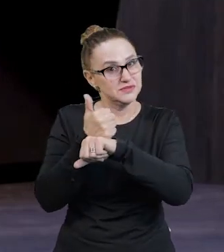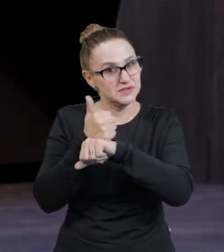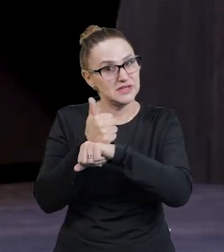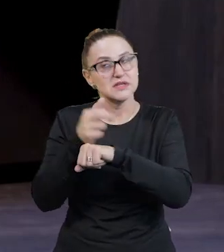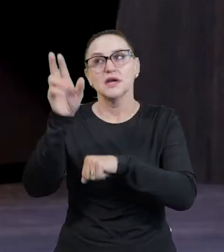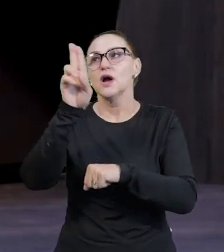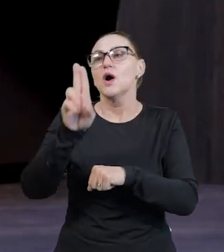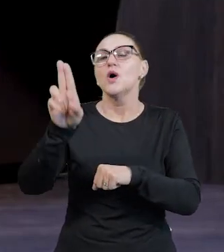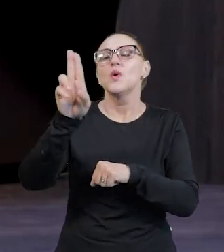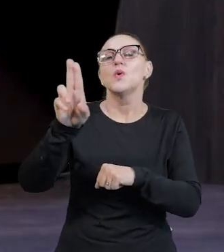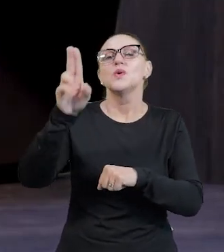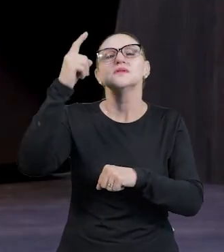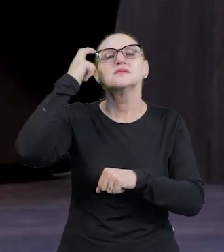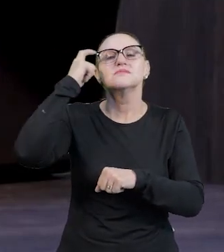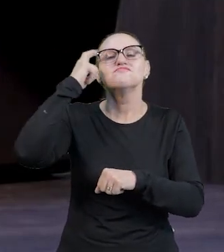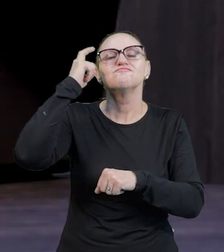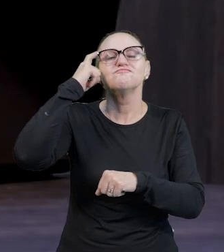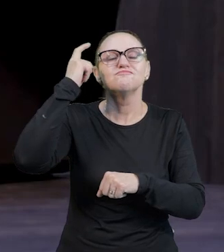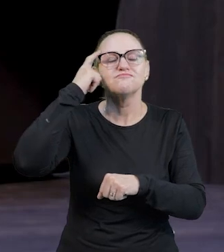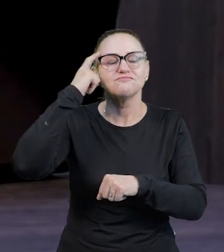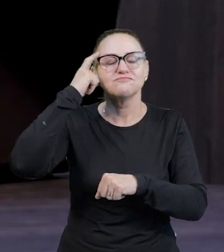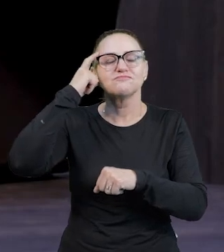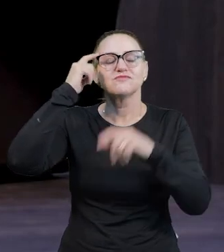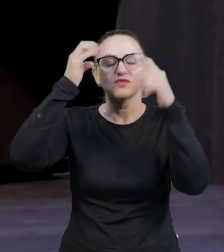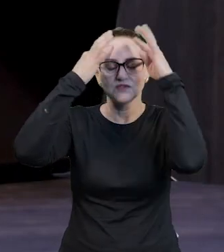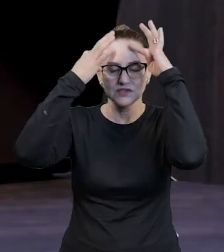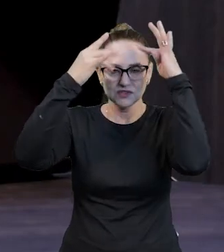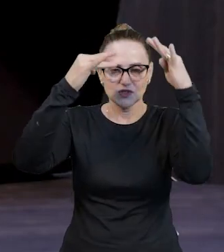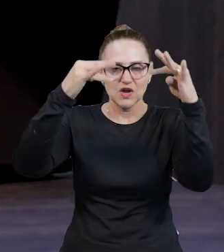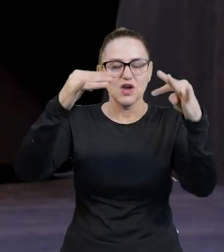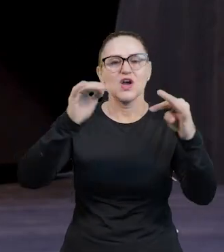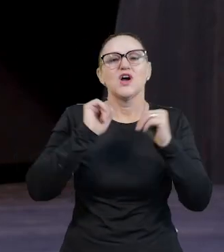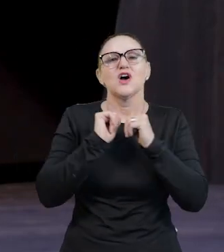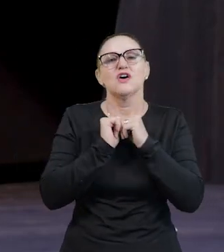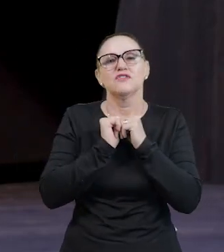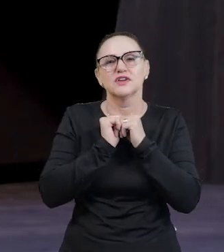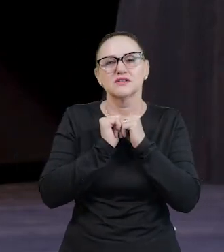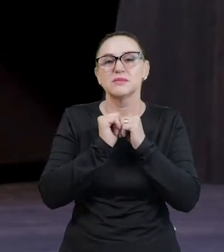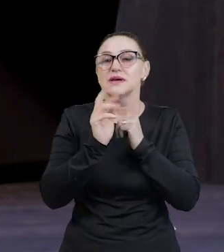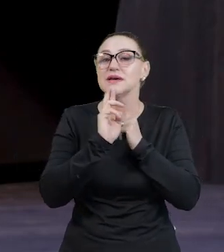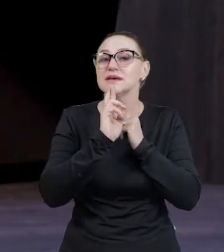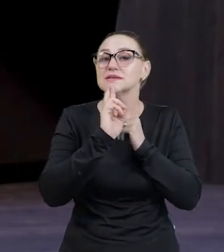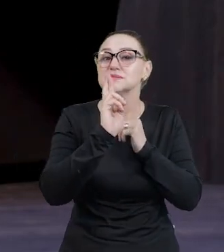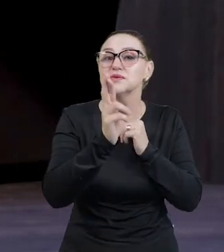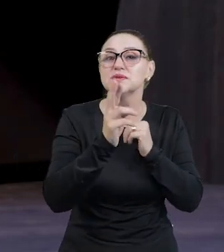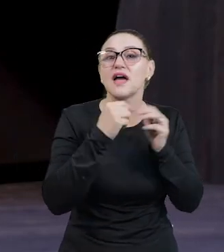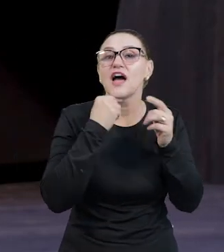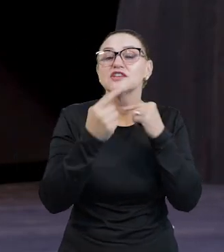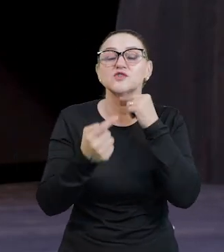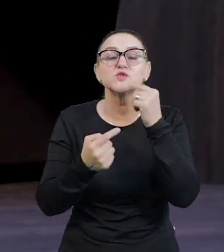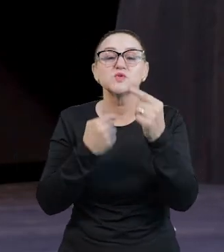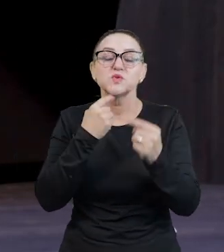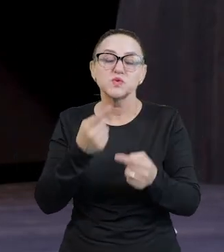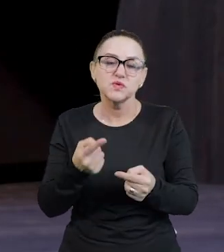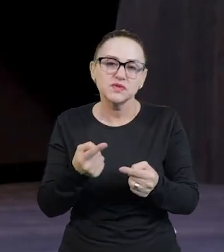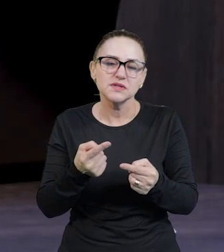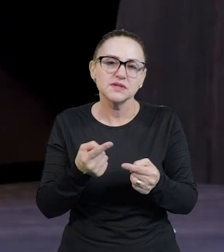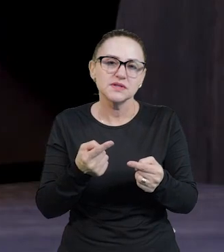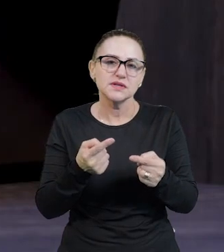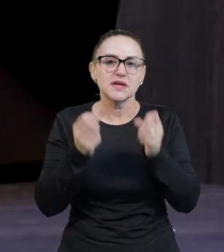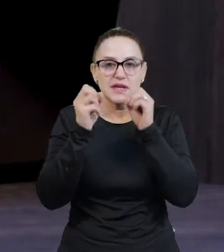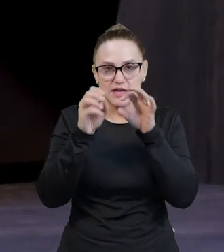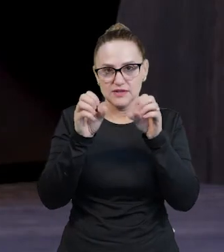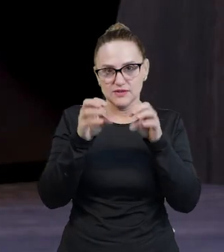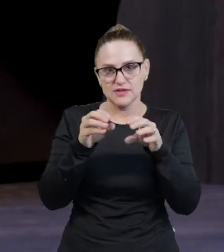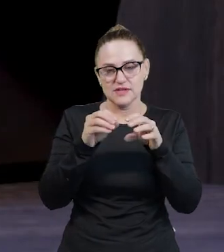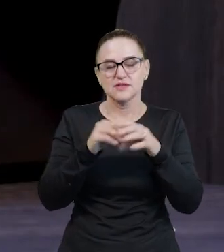pensamento filosófico, utilizem as reflexões que são propostas para responder às dúvidas que vocês têm sobre a